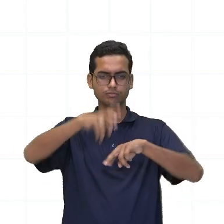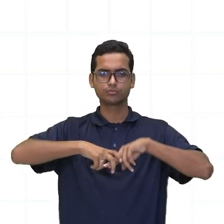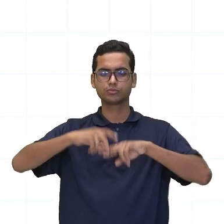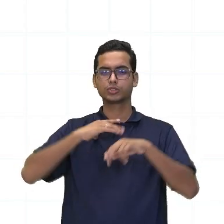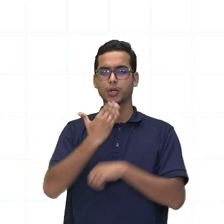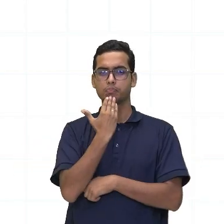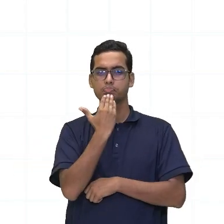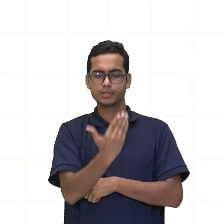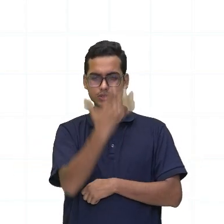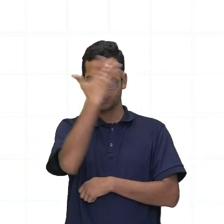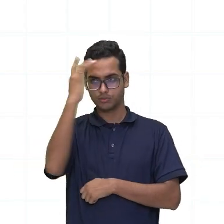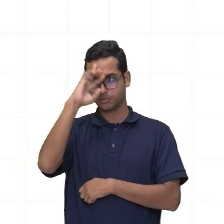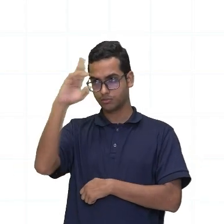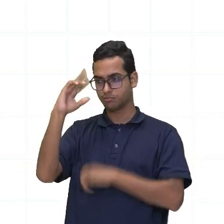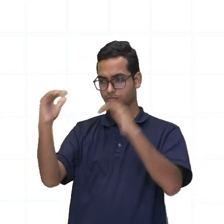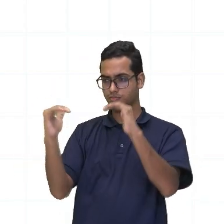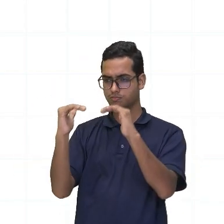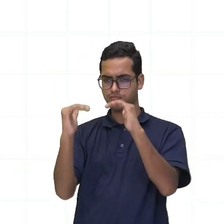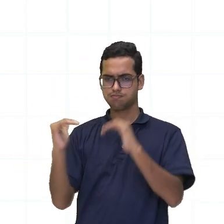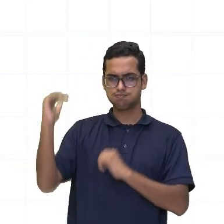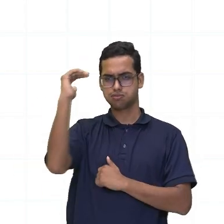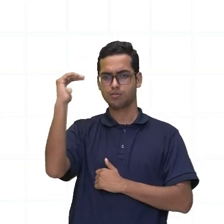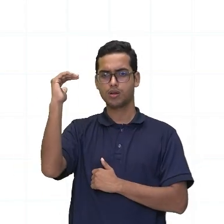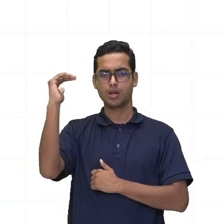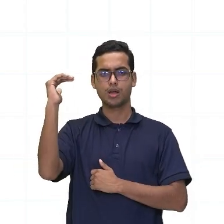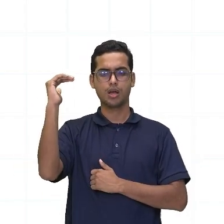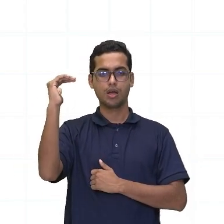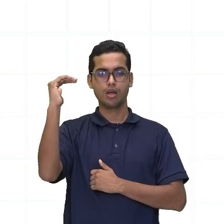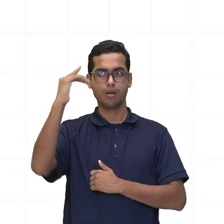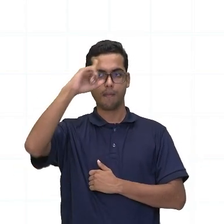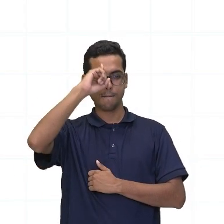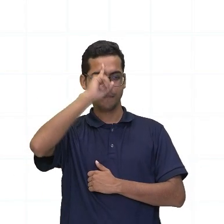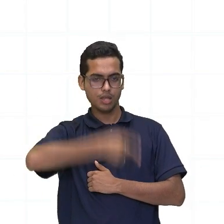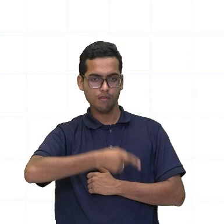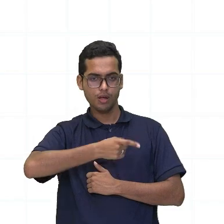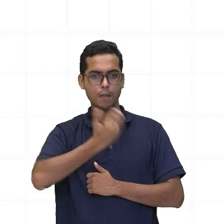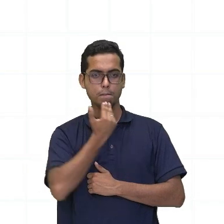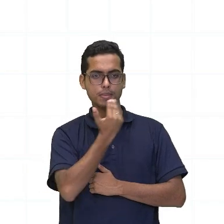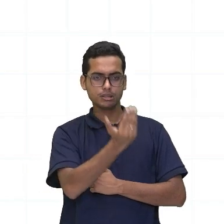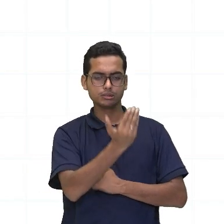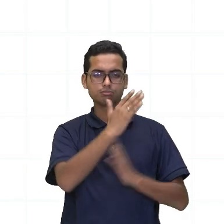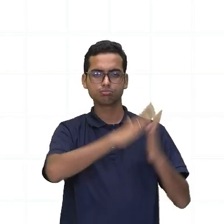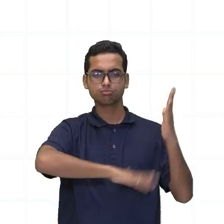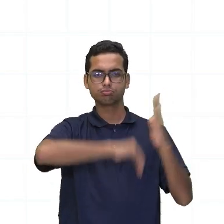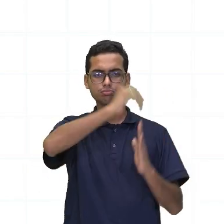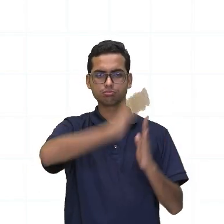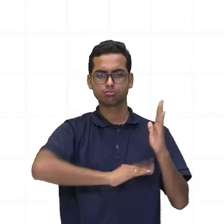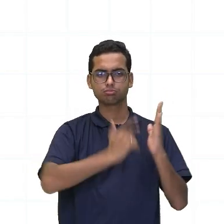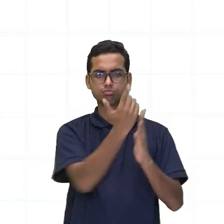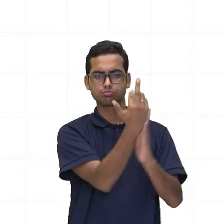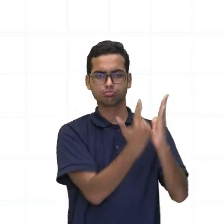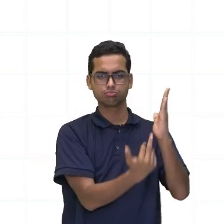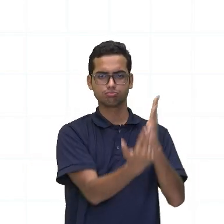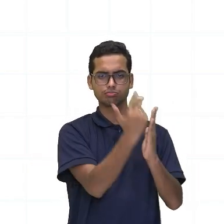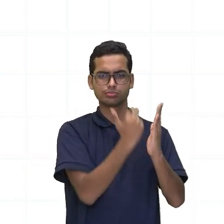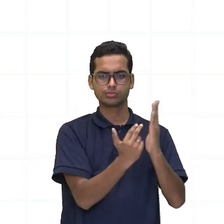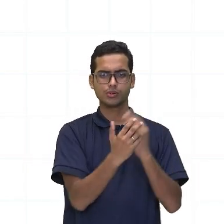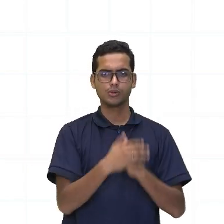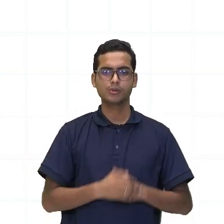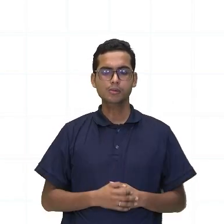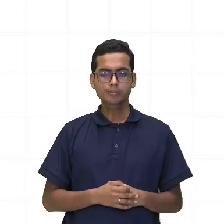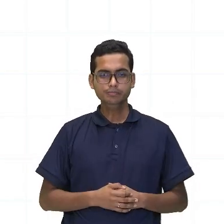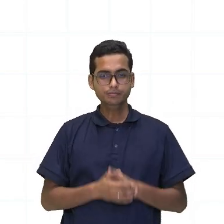por alguém. Então, dentro desse contexto, nós também podemos falar sobre a arquitetura. A arquitetura